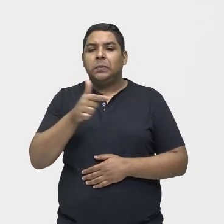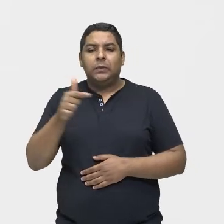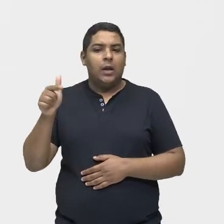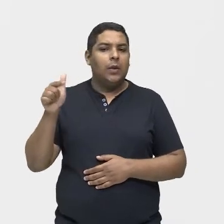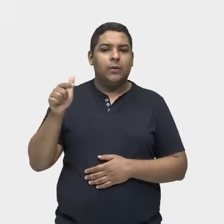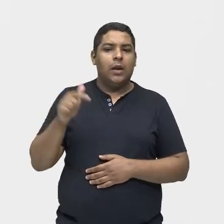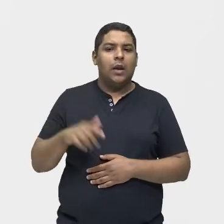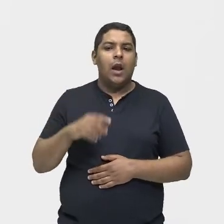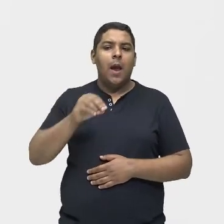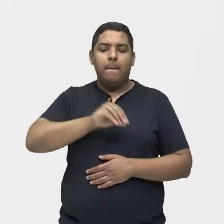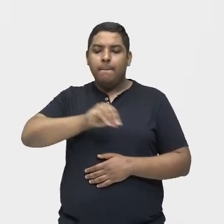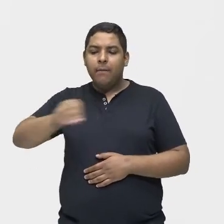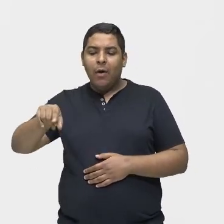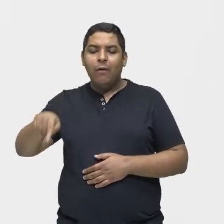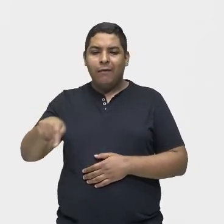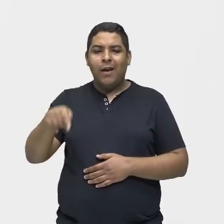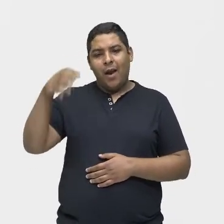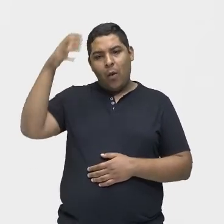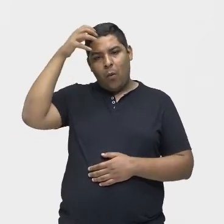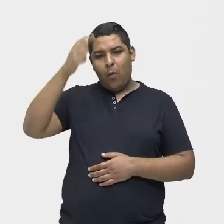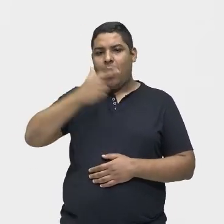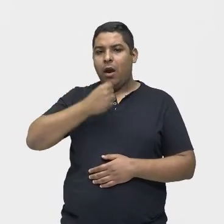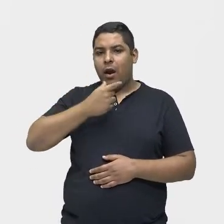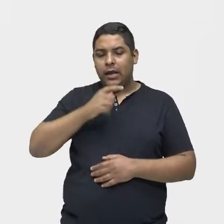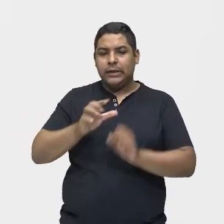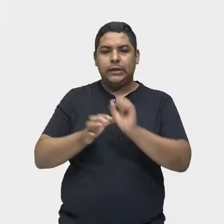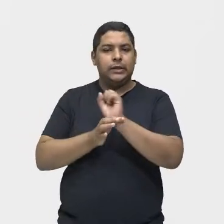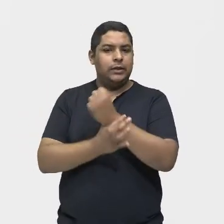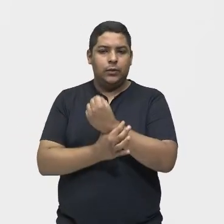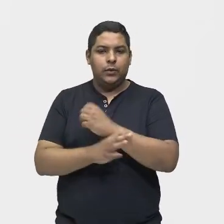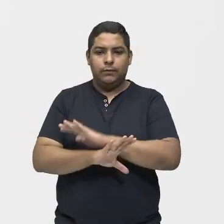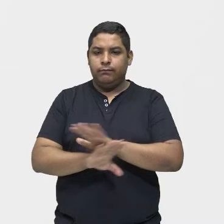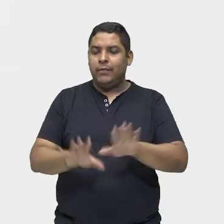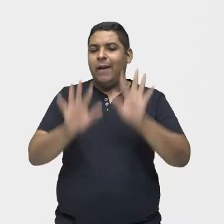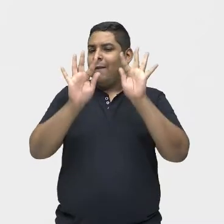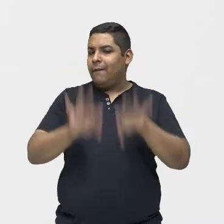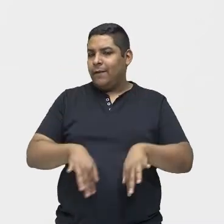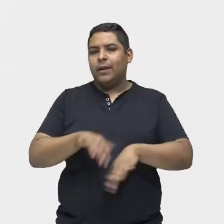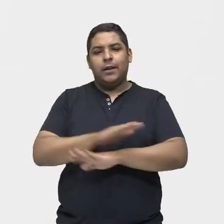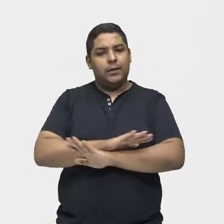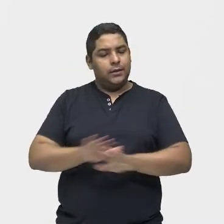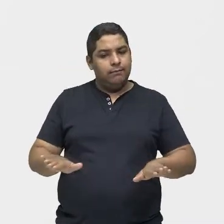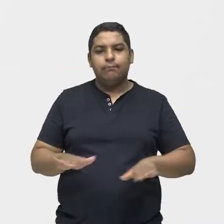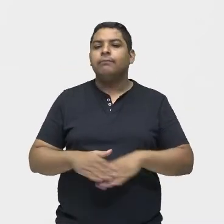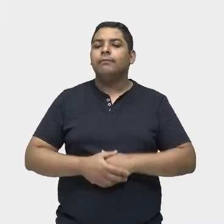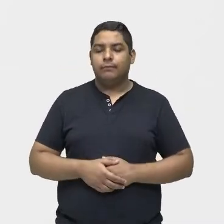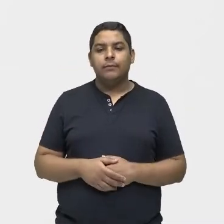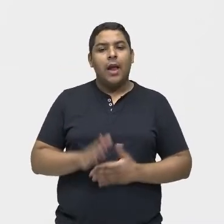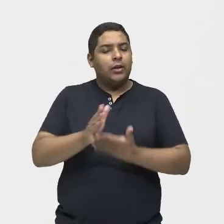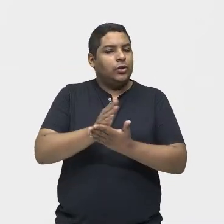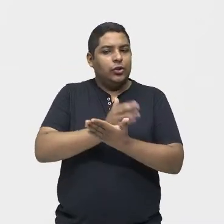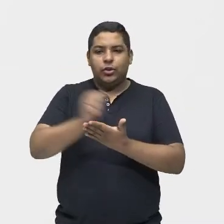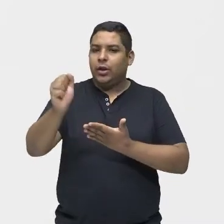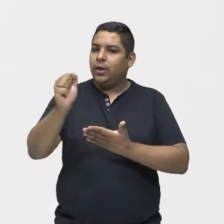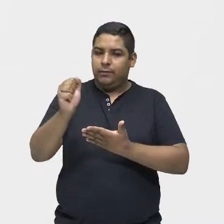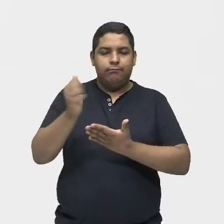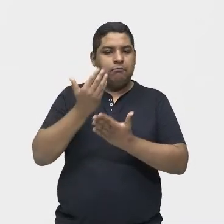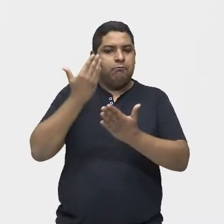cheque. E outra forma também é fazer a captura daquela peça que está causando cheque, ou seja, que